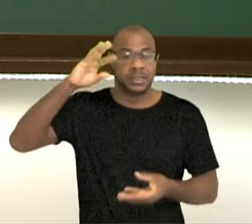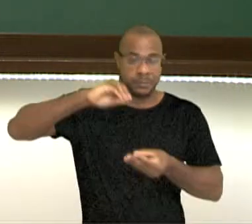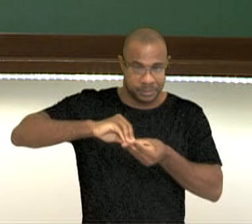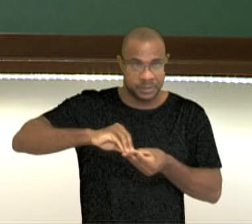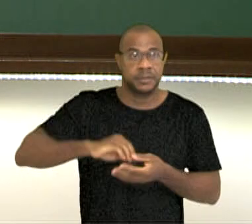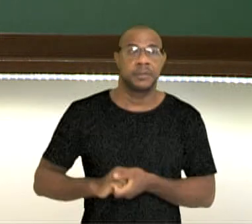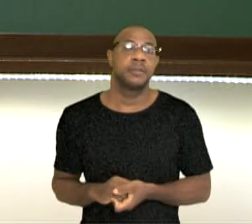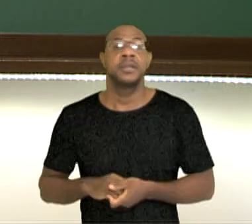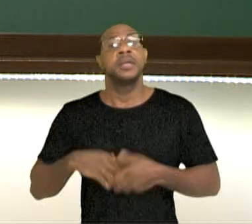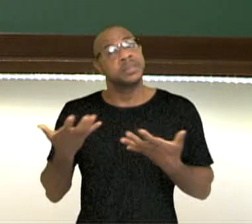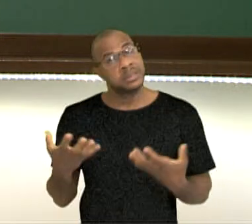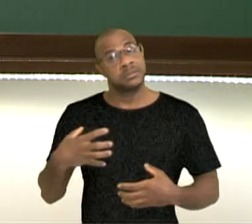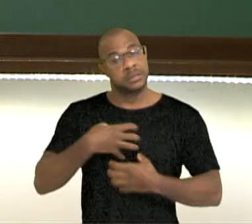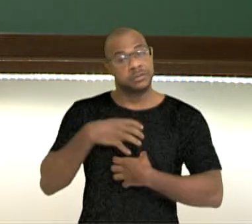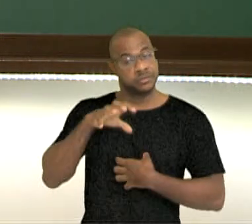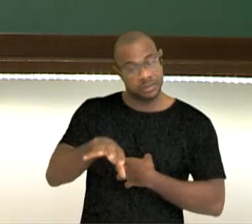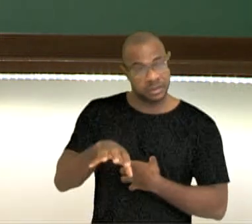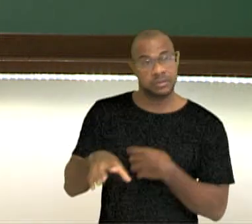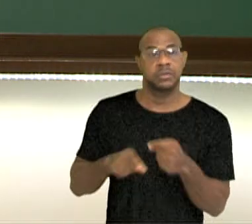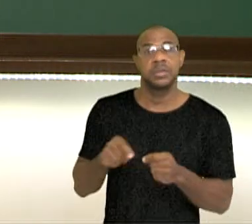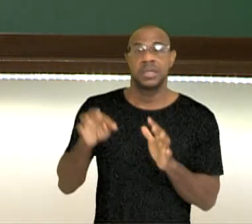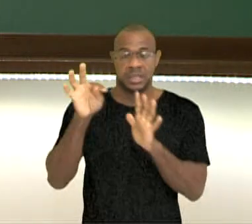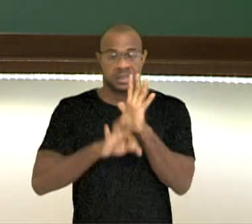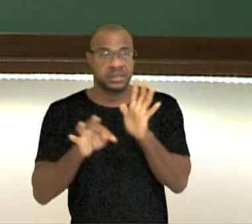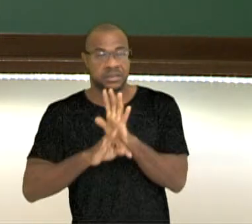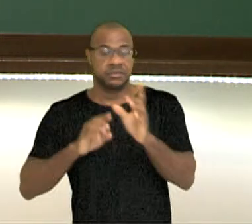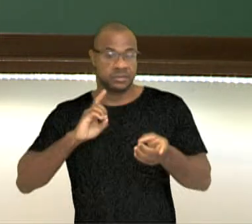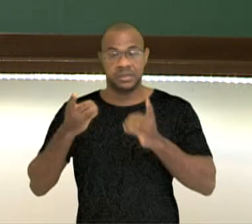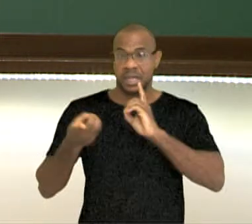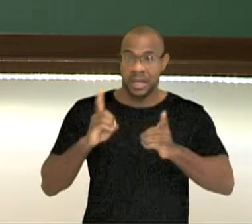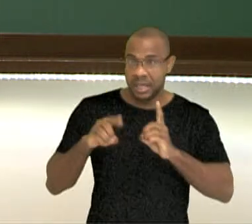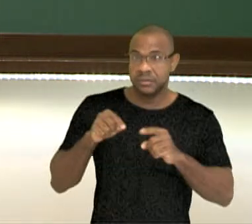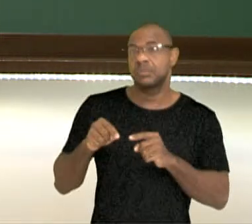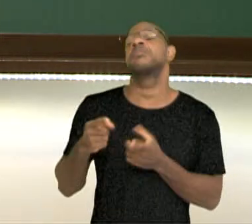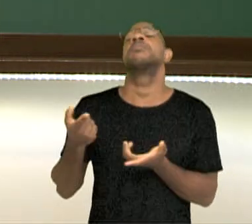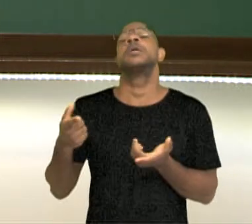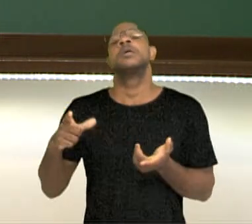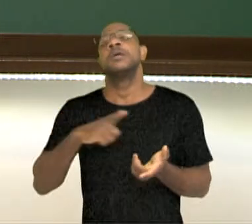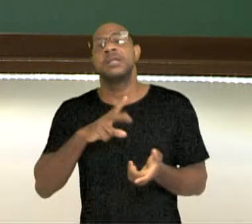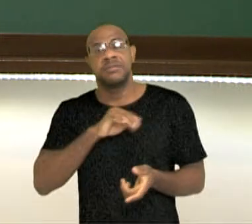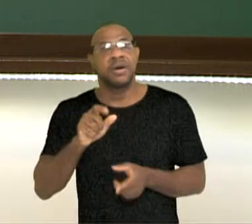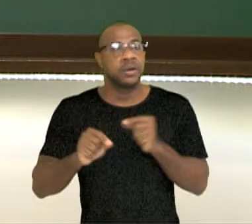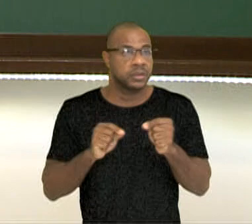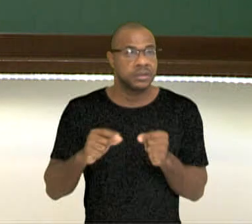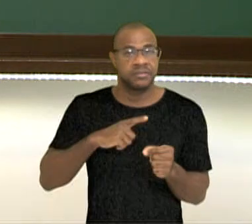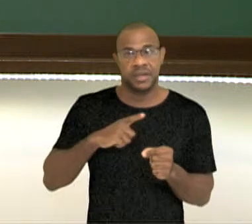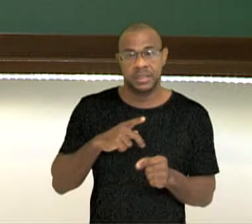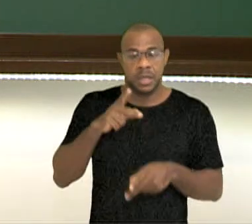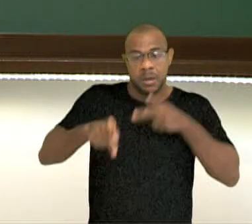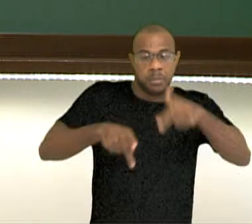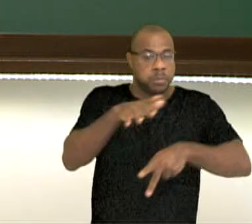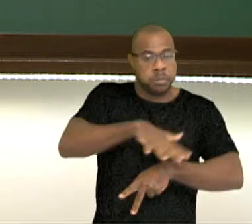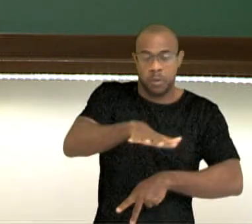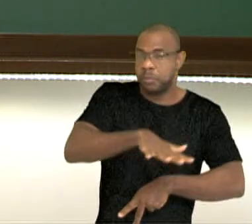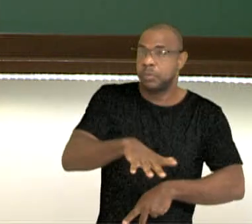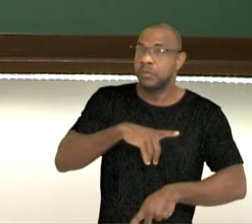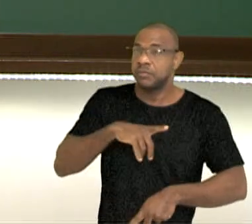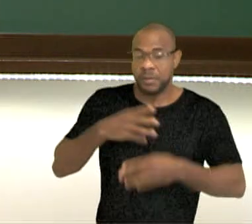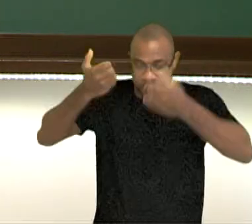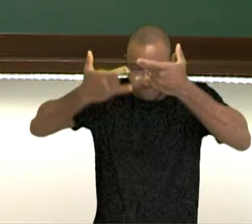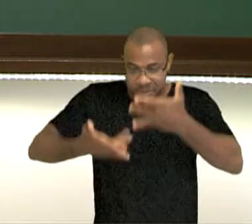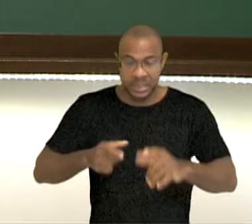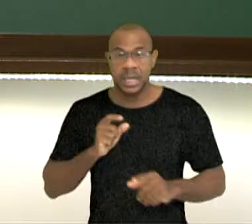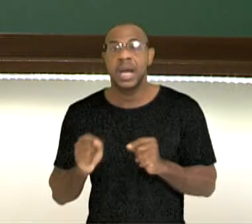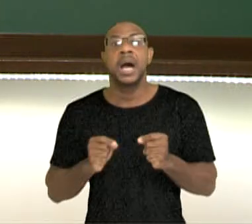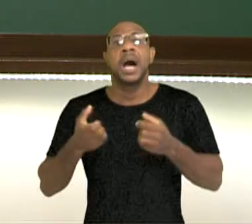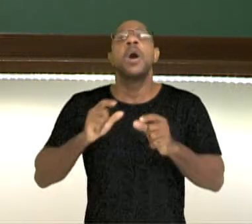entender. Desse modo, pessoal, esse texto didático científico, ele vai vir para o público comum para